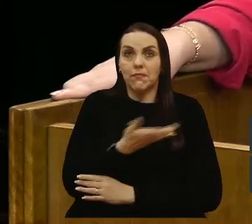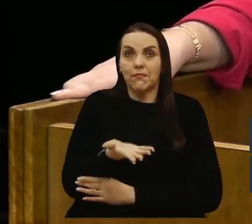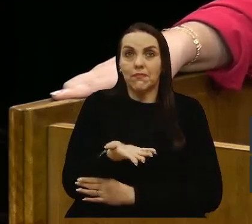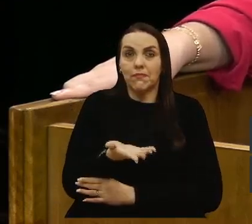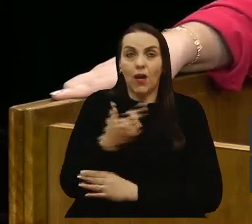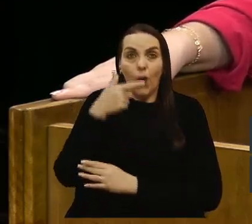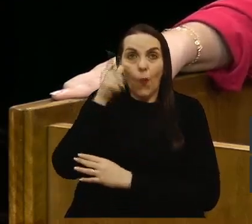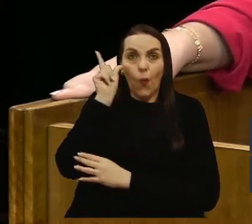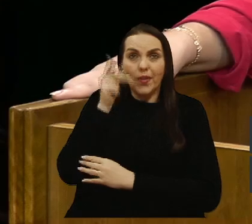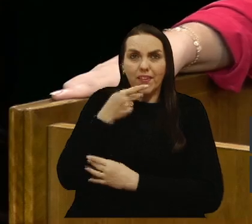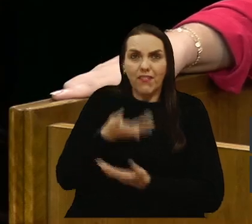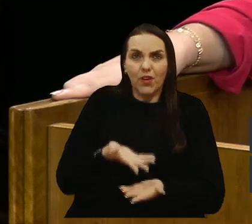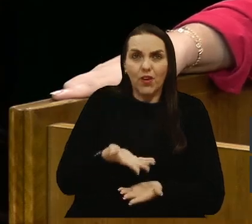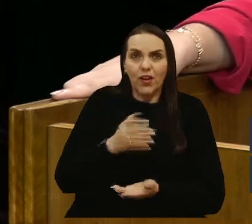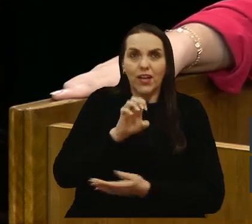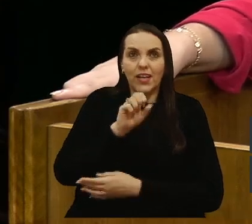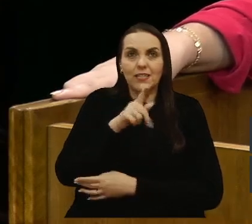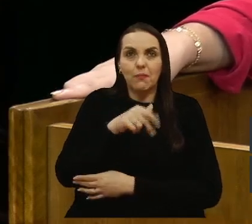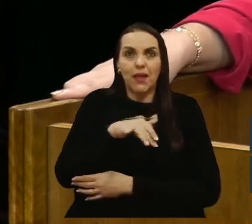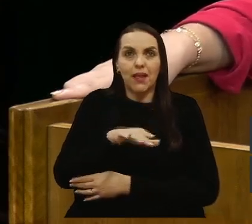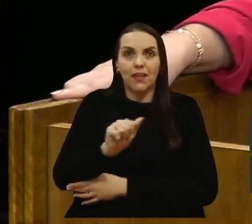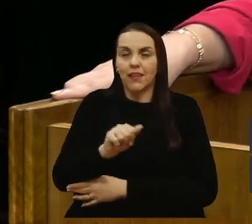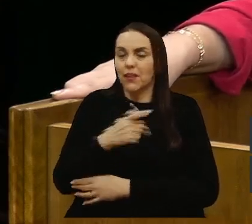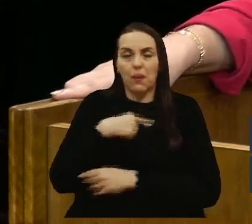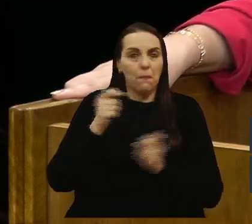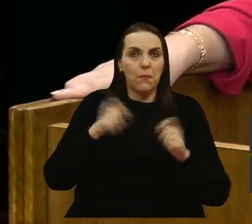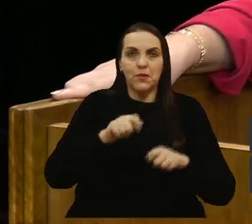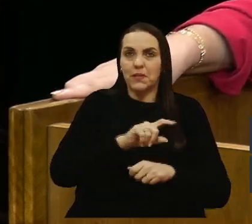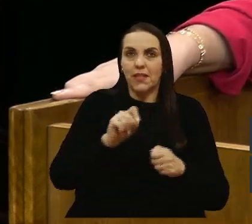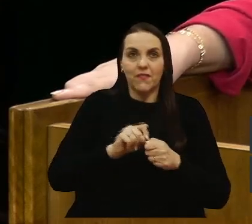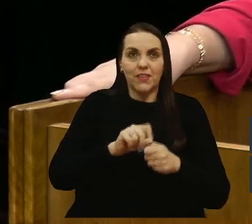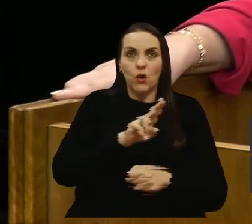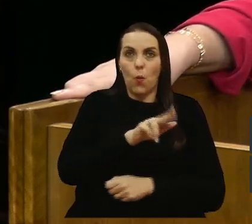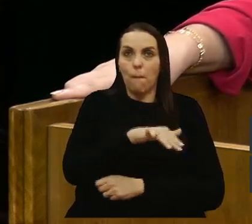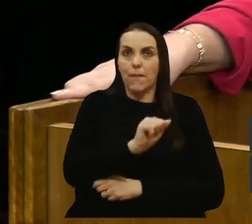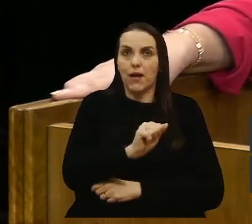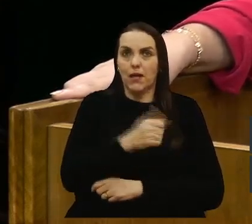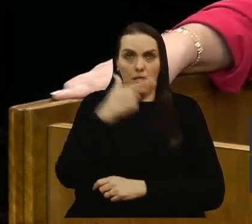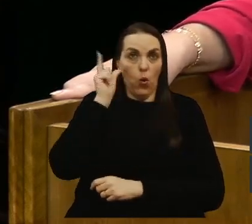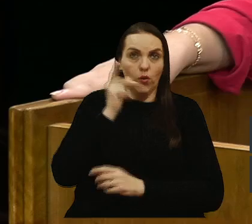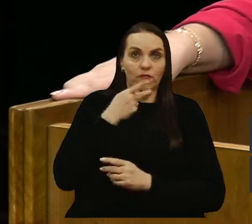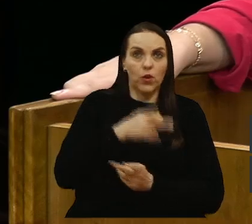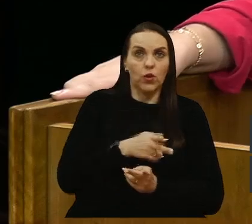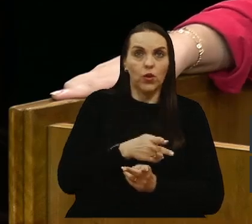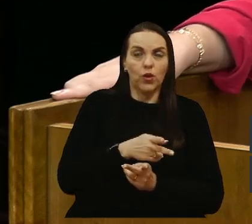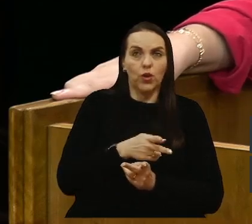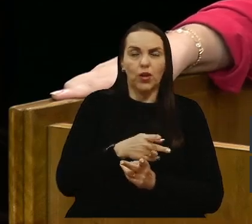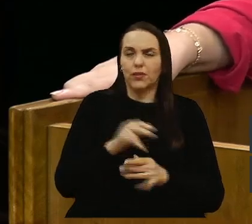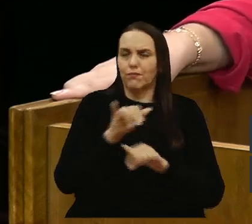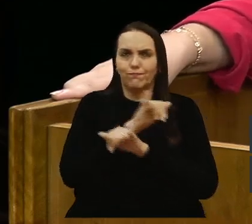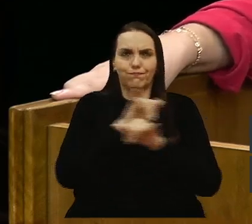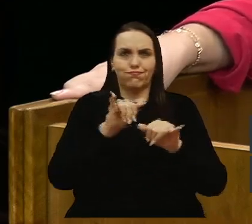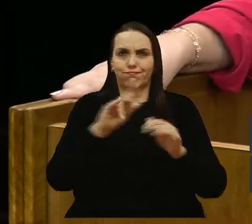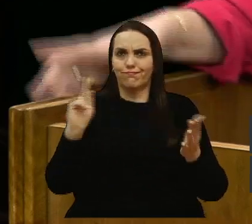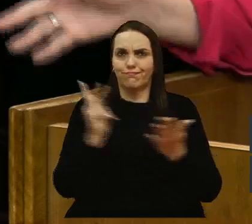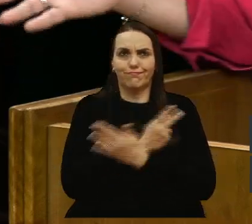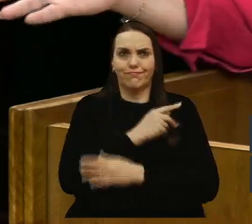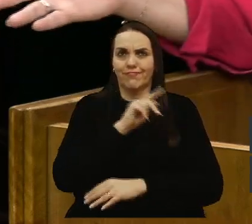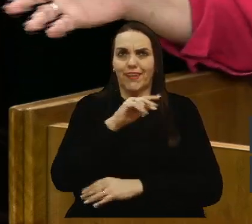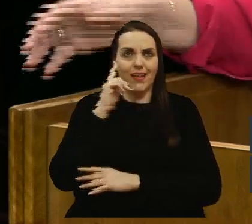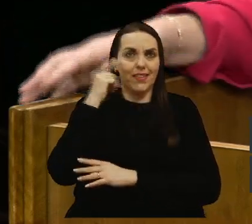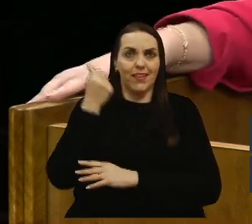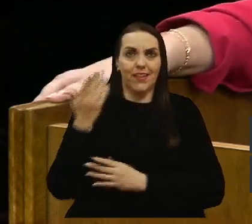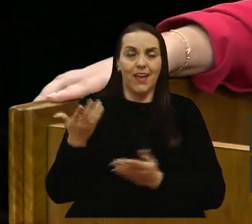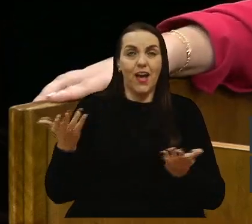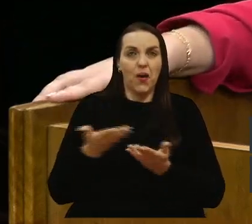ontem. A não ser ontem, não existia mais a possibilidade de UPA. Venderam mal a ideia. E daí